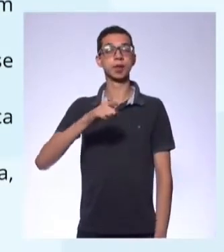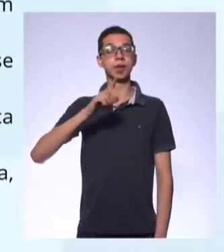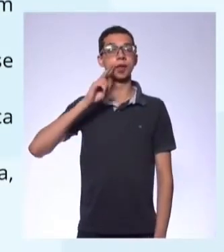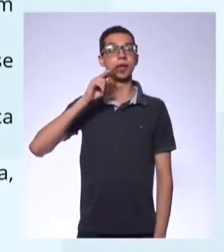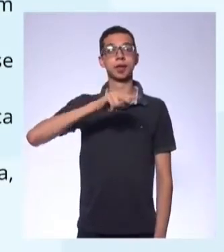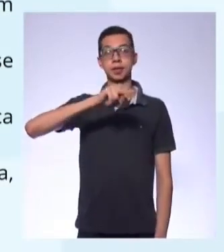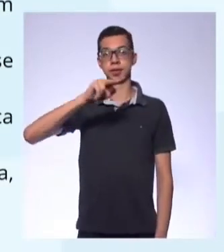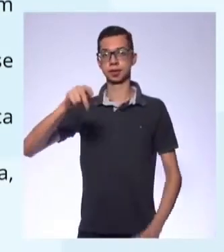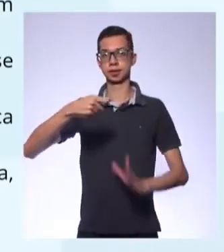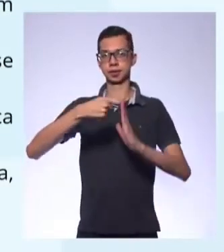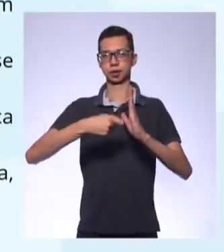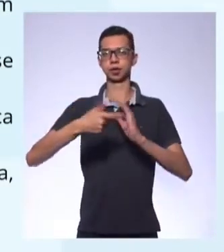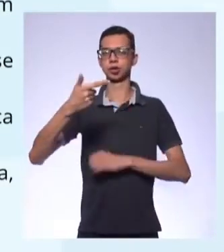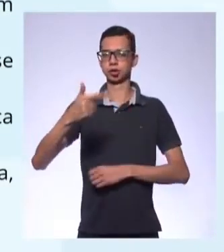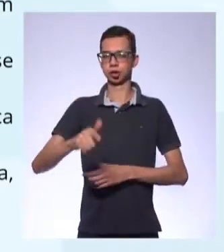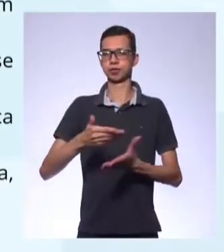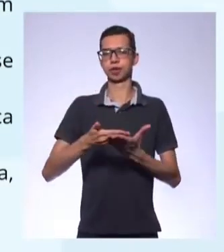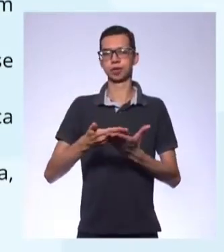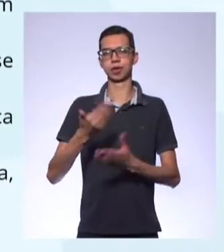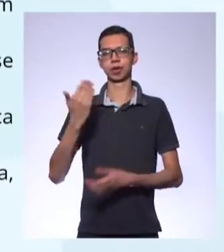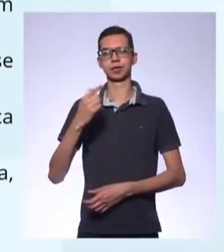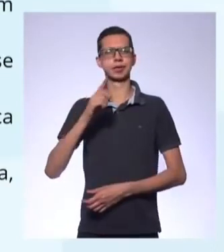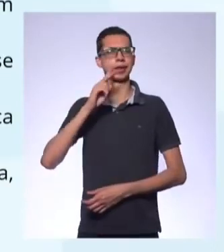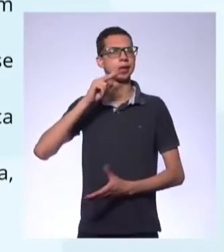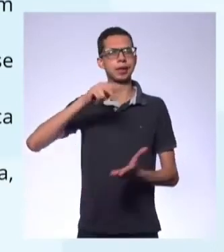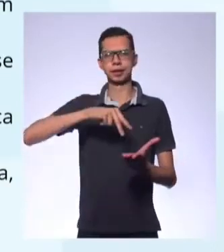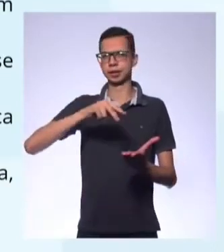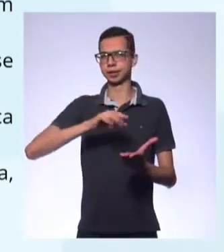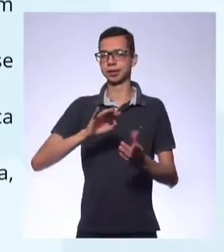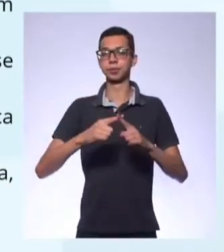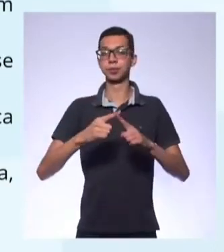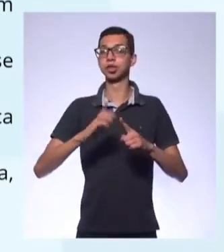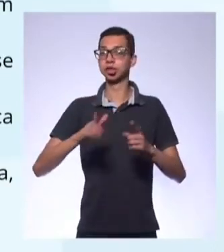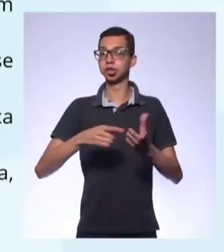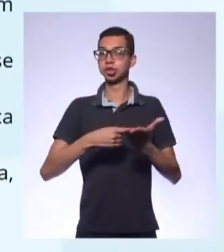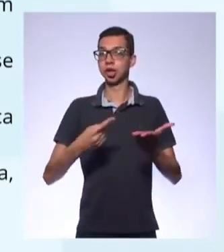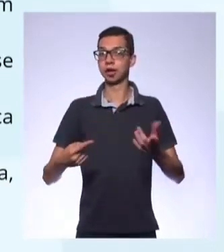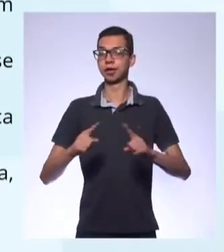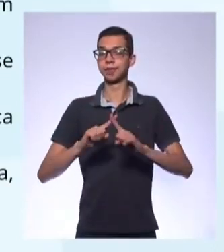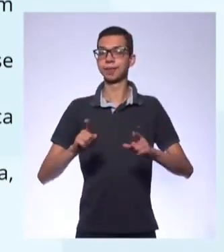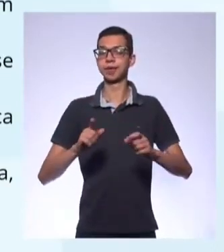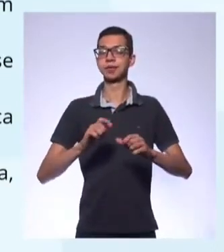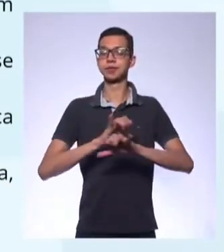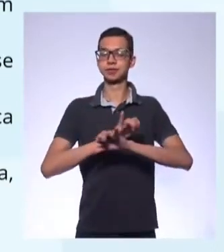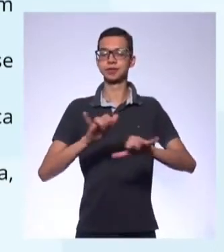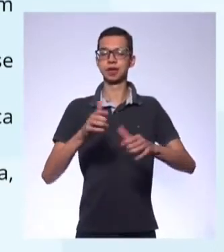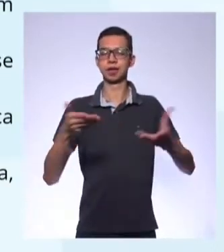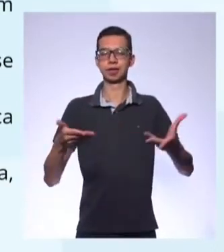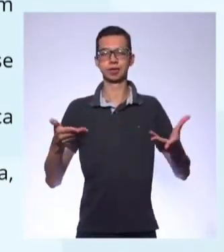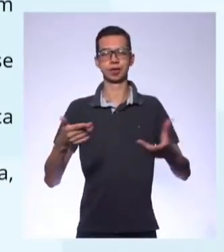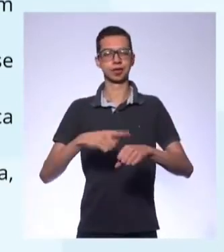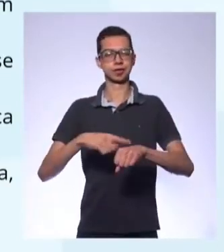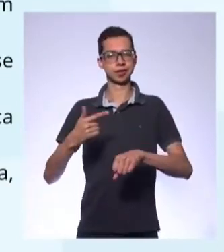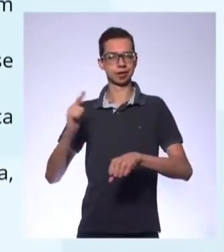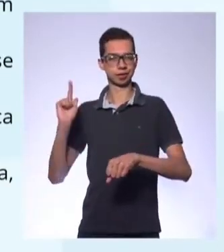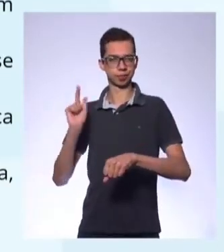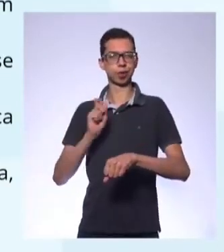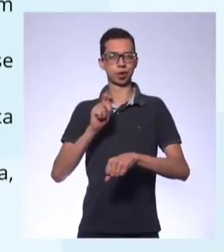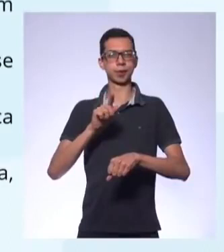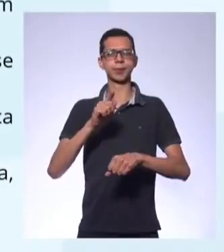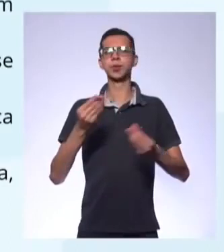anterior. É claro que você não vai reler, porque isso está na apostila, mas é o que nós falamos agora, né? Como você analisa a linguagem do